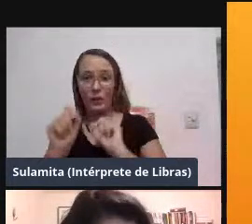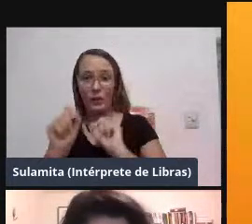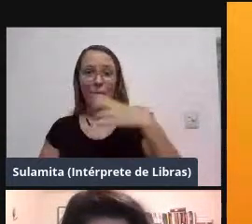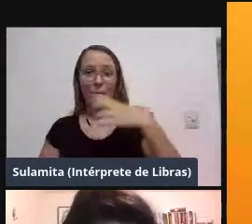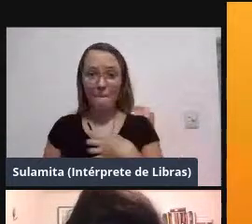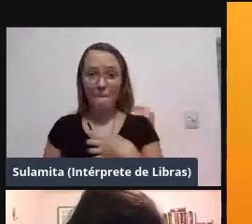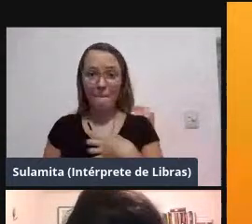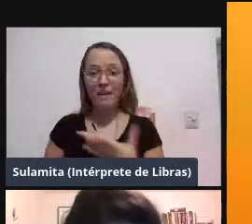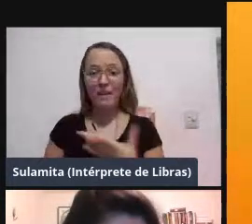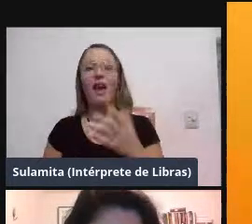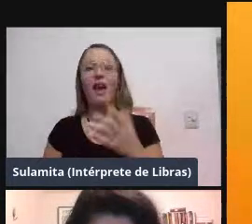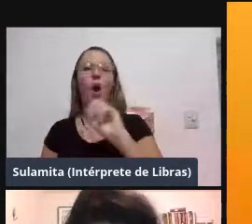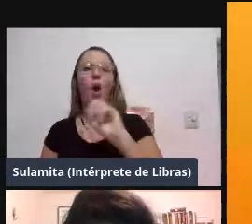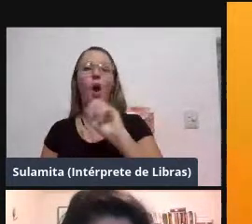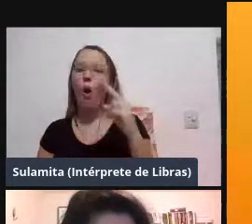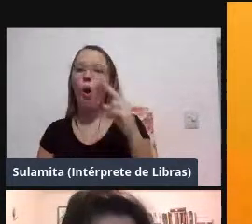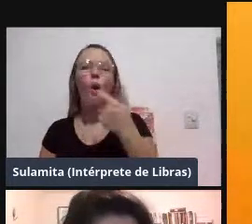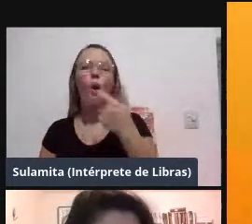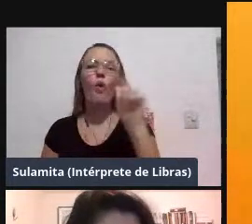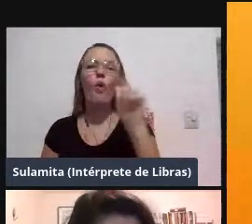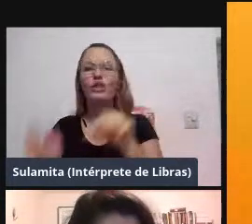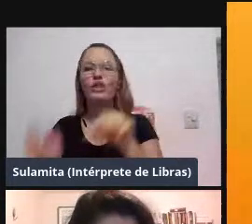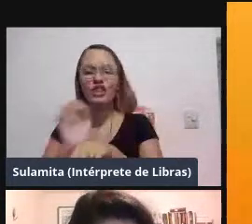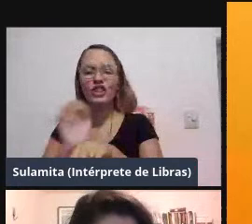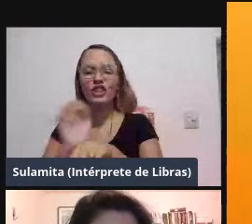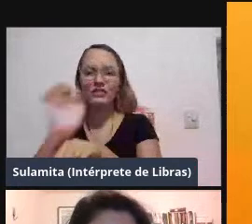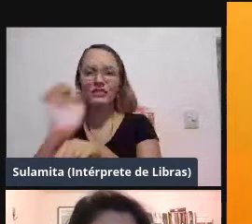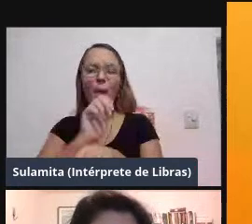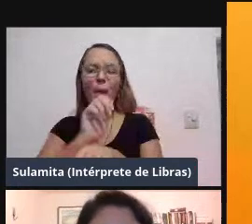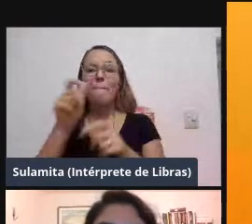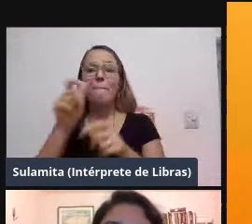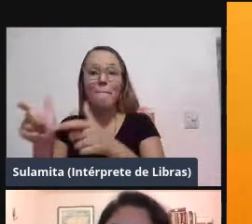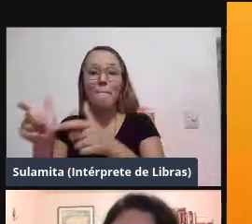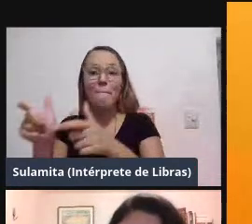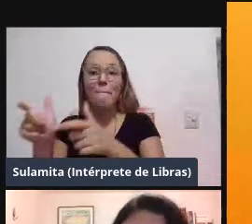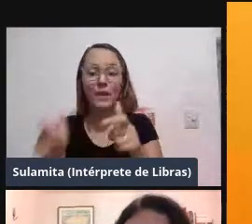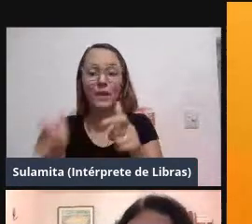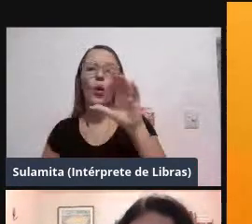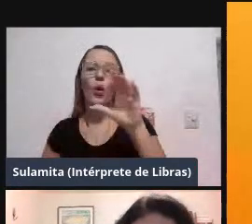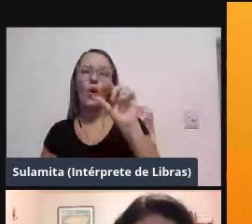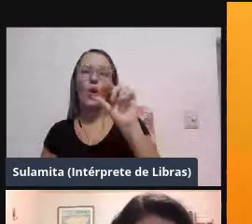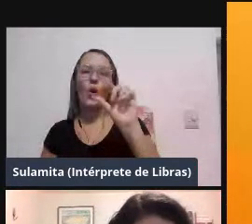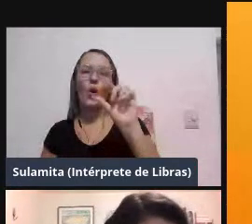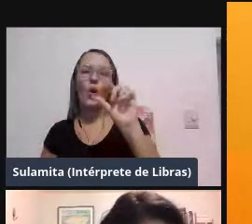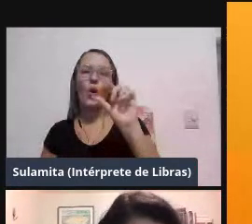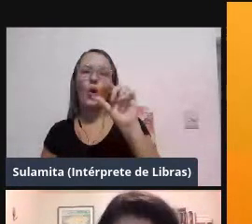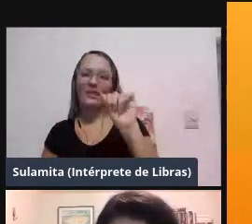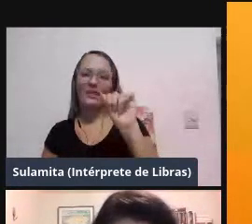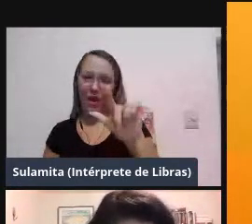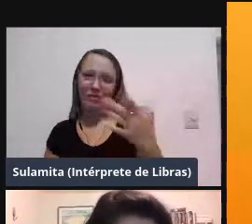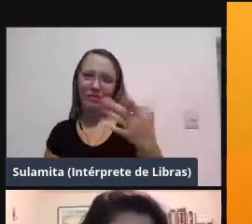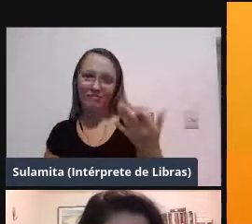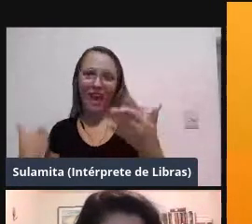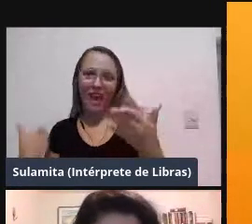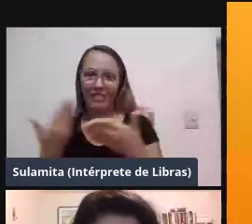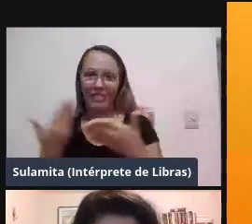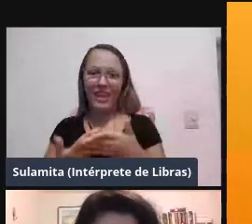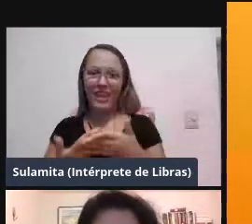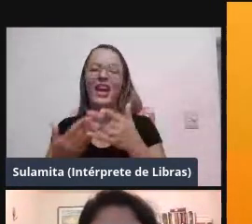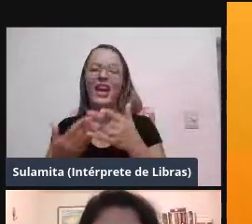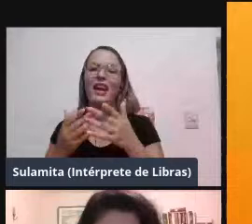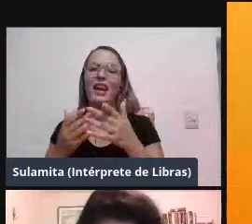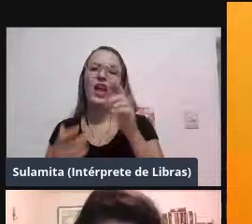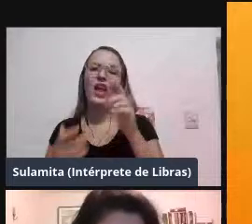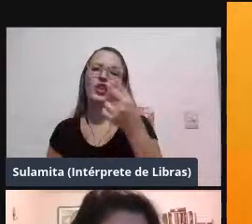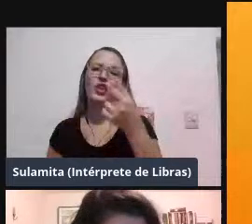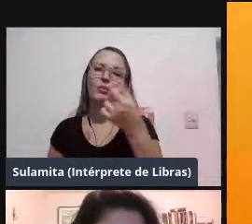até 2013. Ou seja, alguém precisa dar continuidade, está atrasado já. Porque de 2013 para cá tem muita novidade, né?